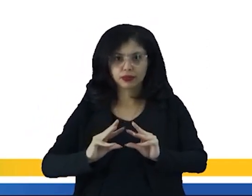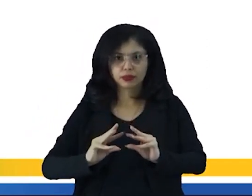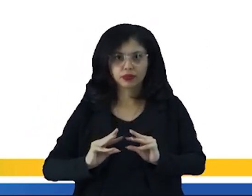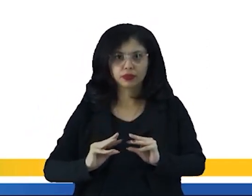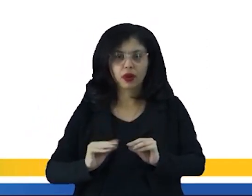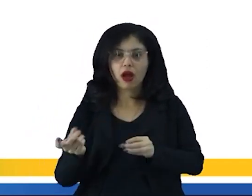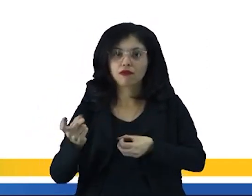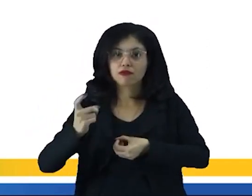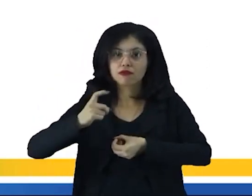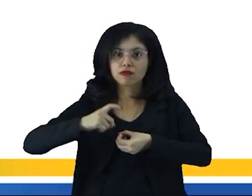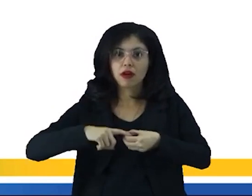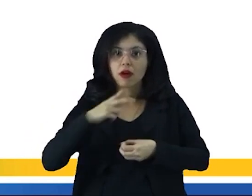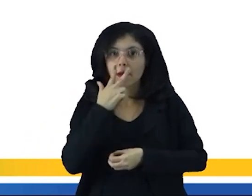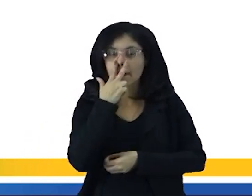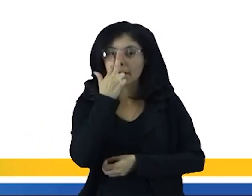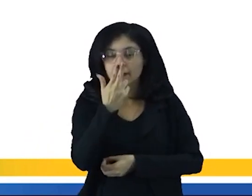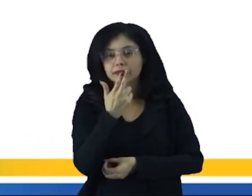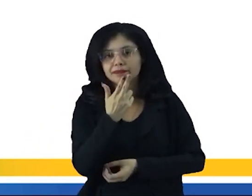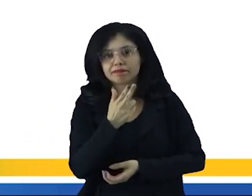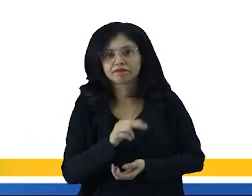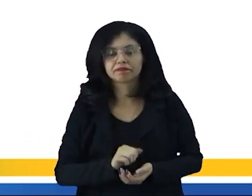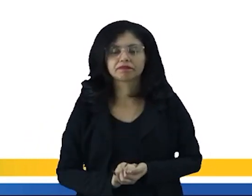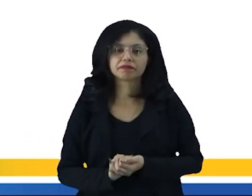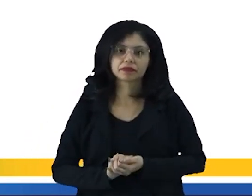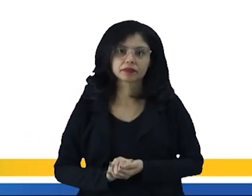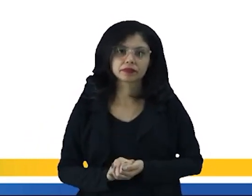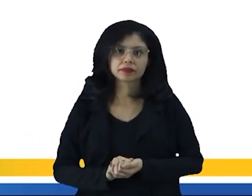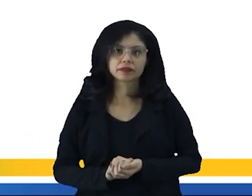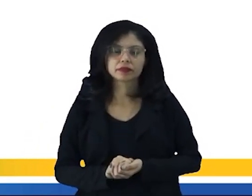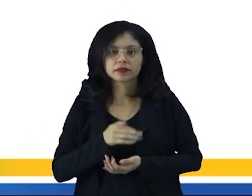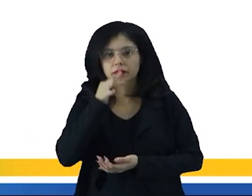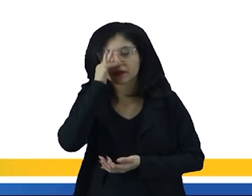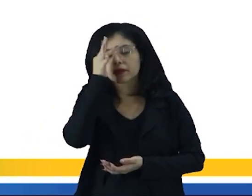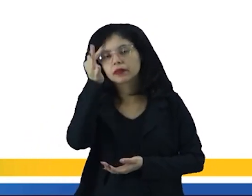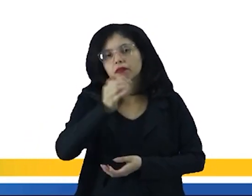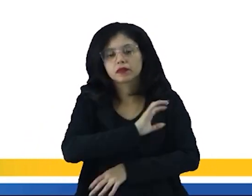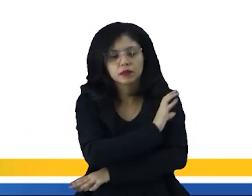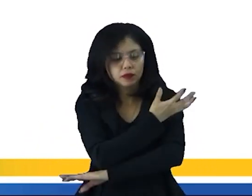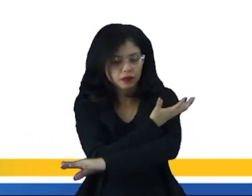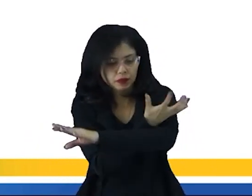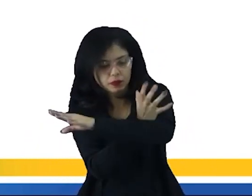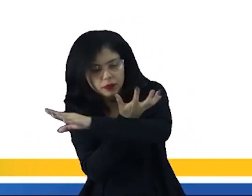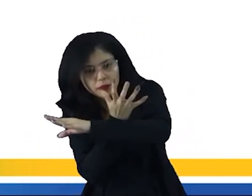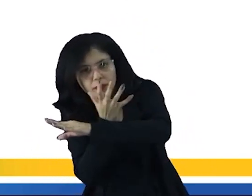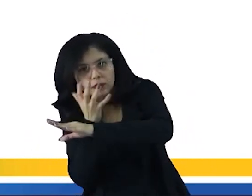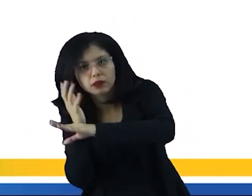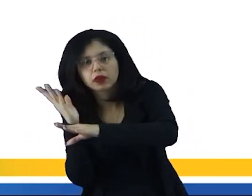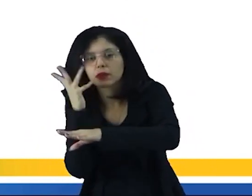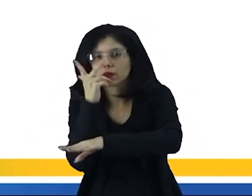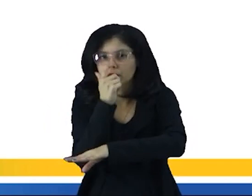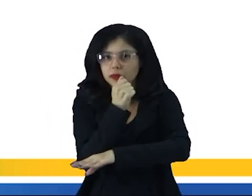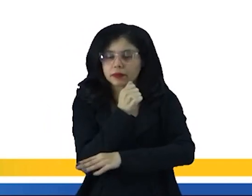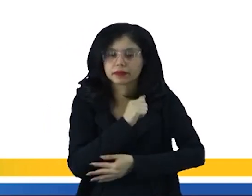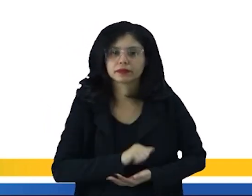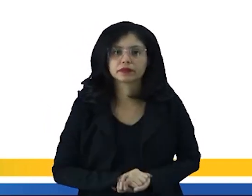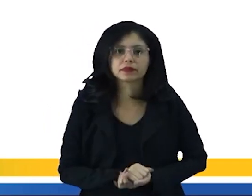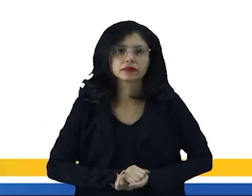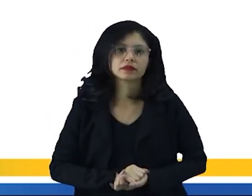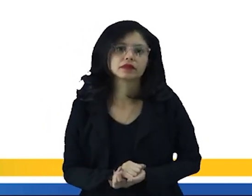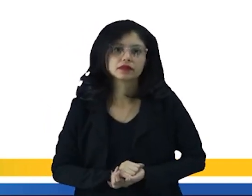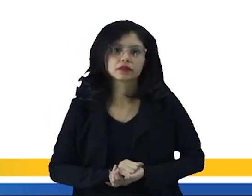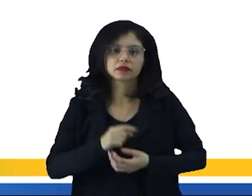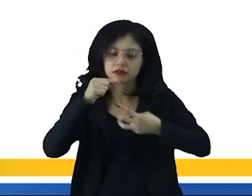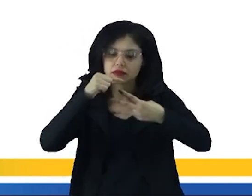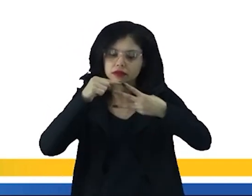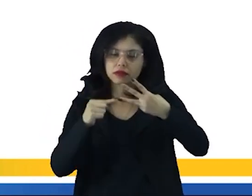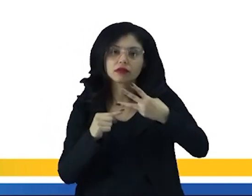vegetação volta a aparecer suas flores, fica todo um ambiente bastante diversificado. Então, nos 3